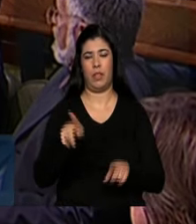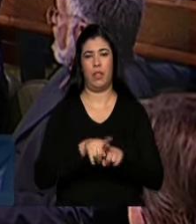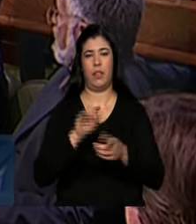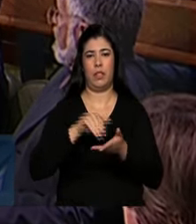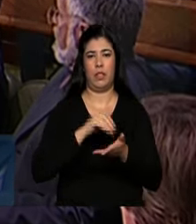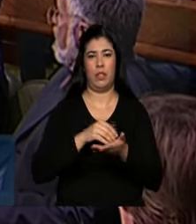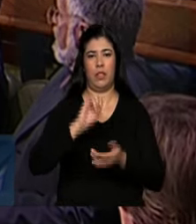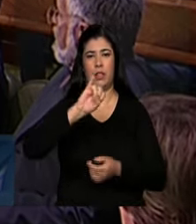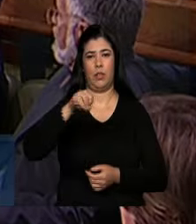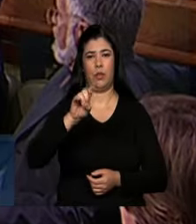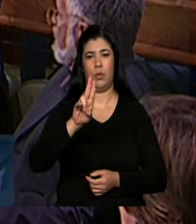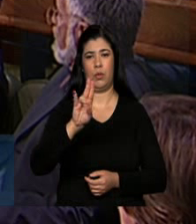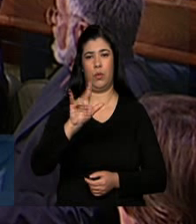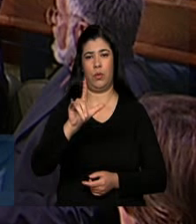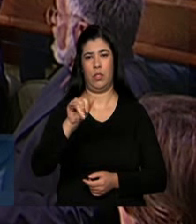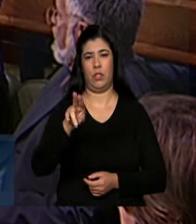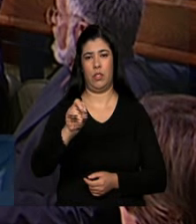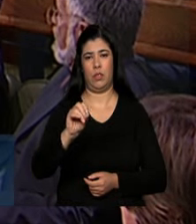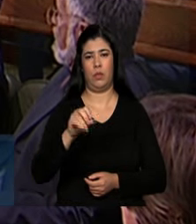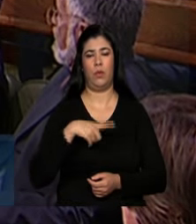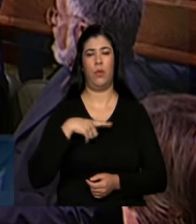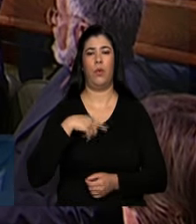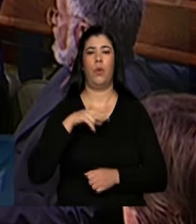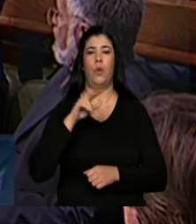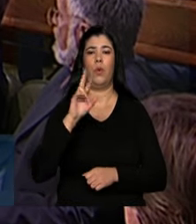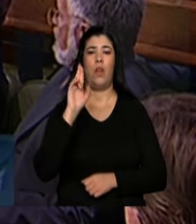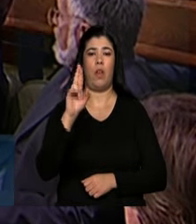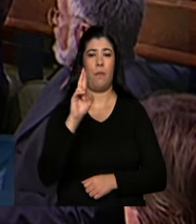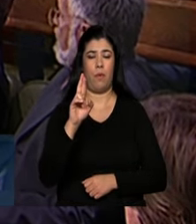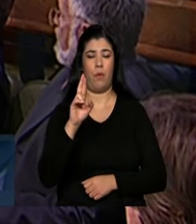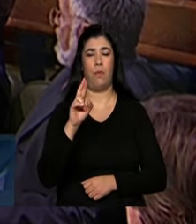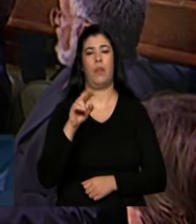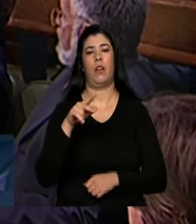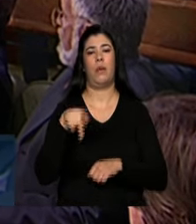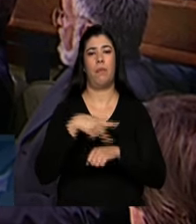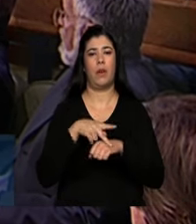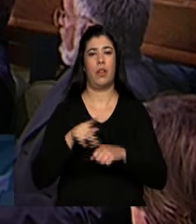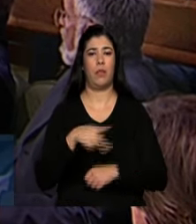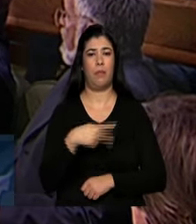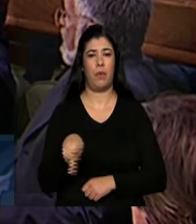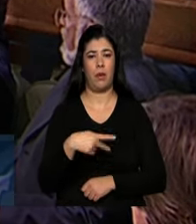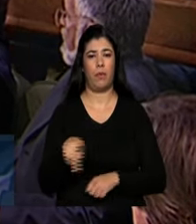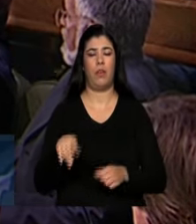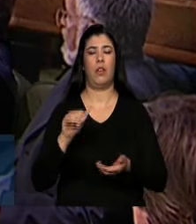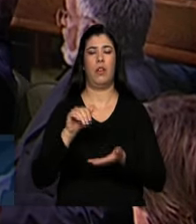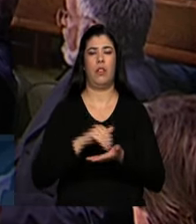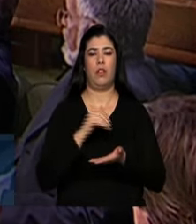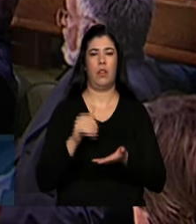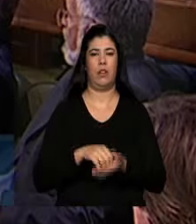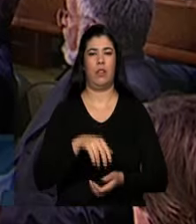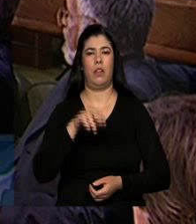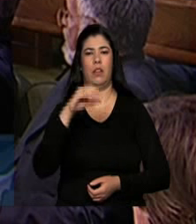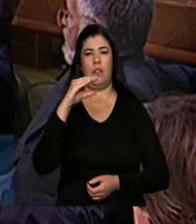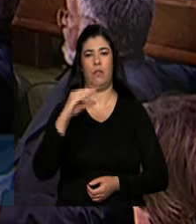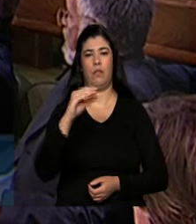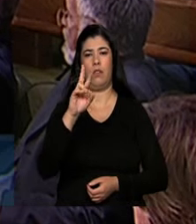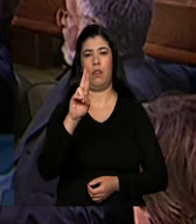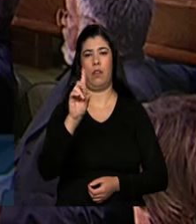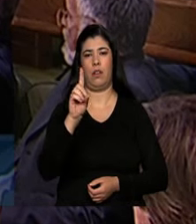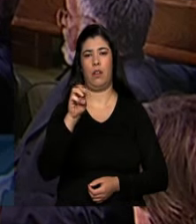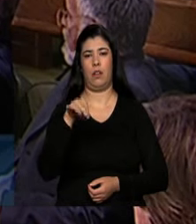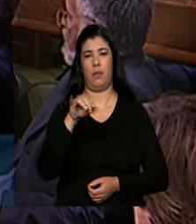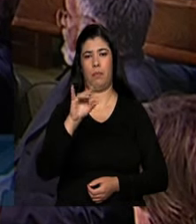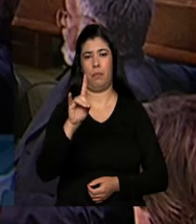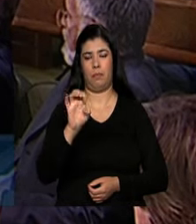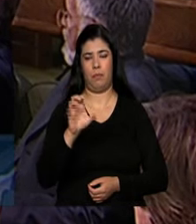Julián Ayala Santander, da República do Paraguai. Secretário Edmilson das Neves Cravid, da República